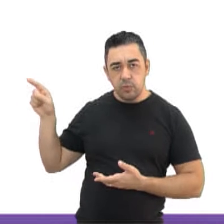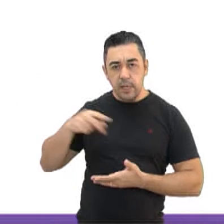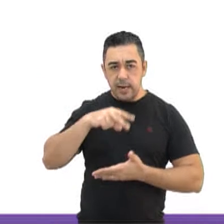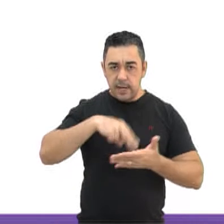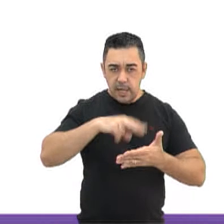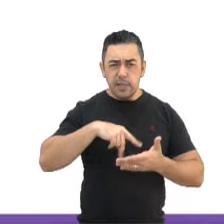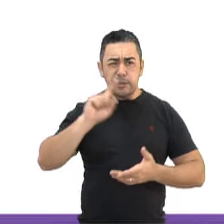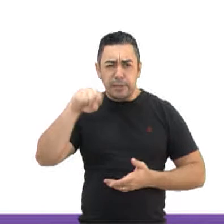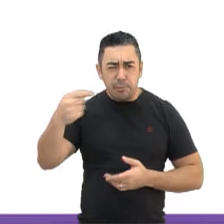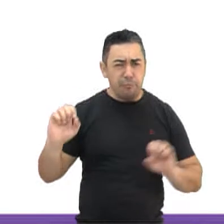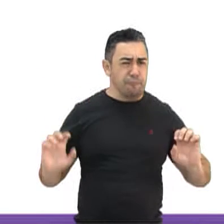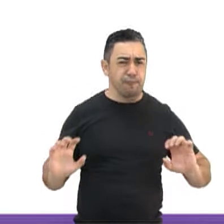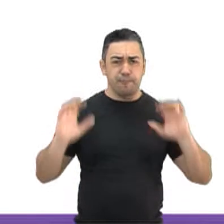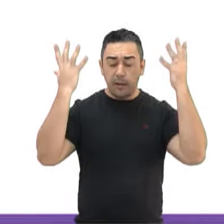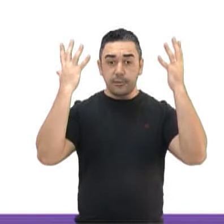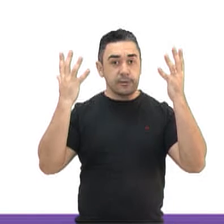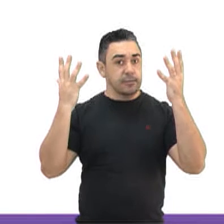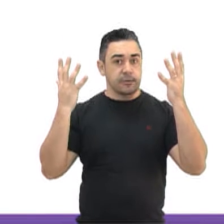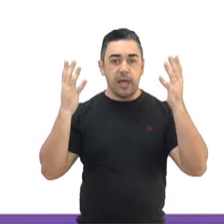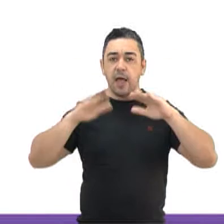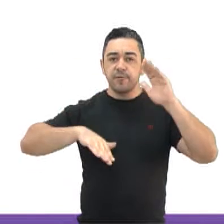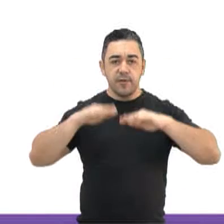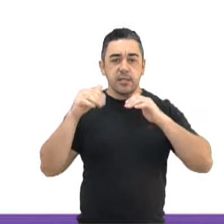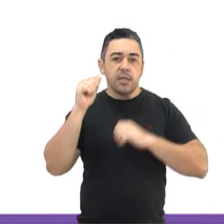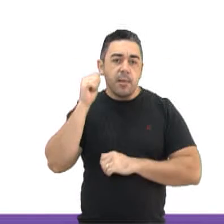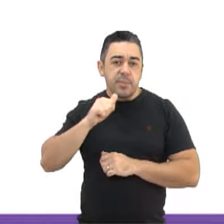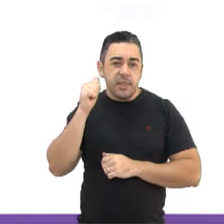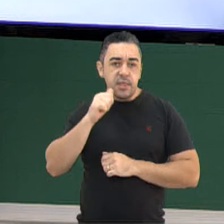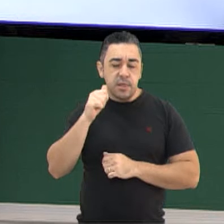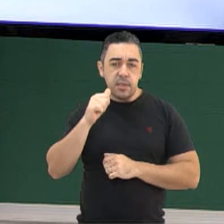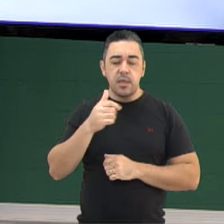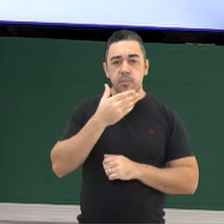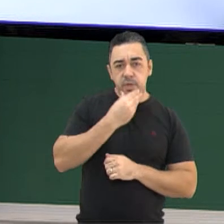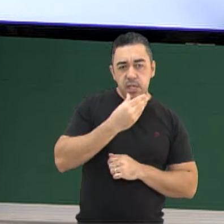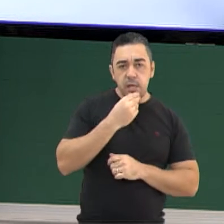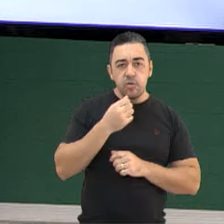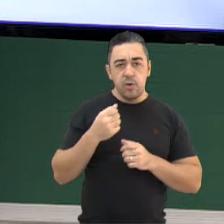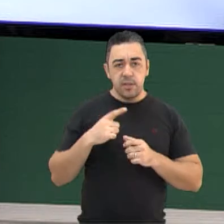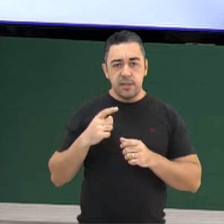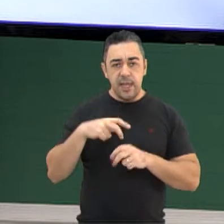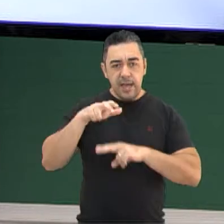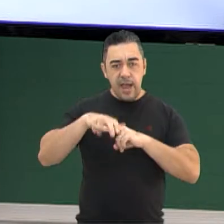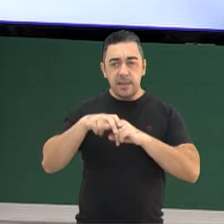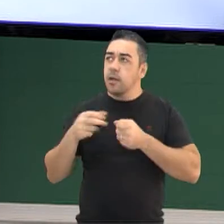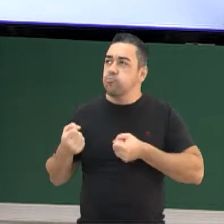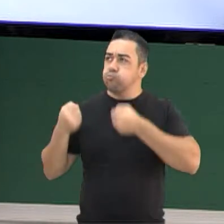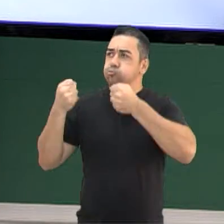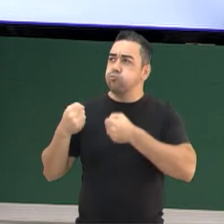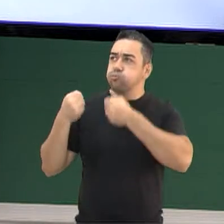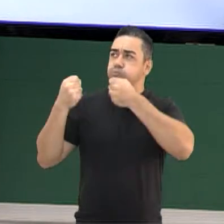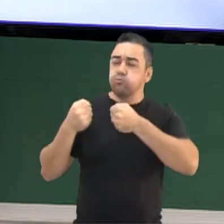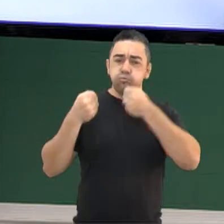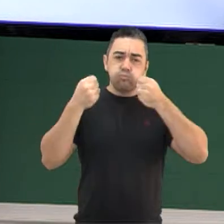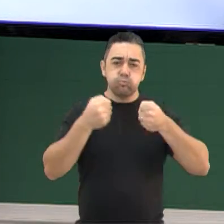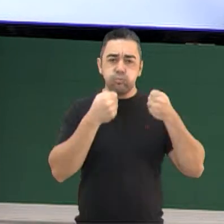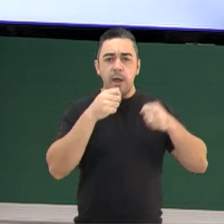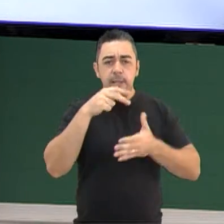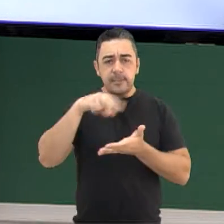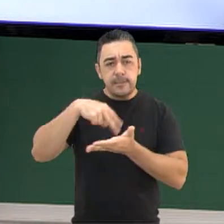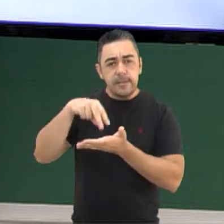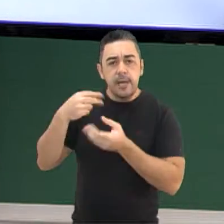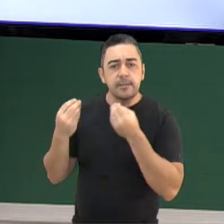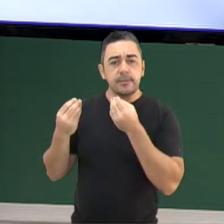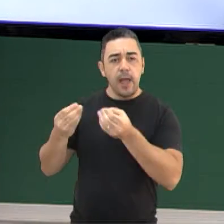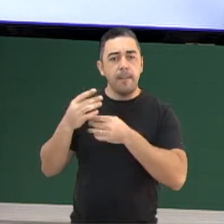tem uma grande festa, às vezes erguem o menino ou a menina numa cadeira, dançam, dão presentes. Ele está